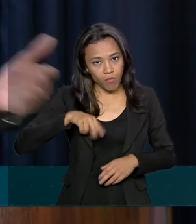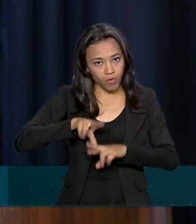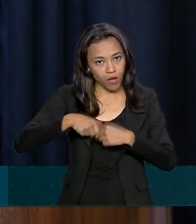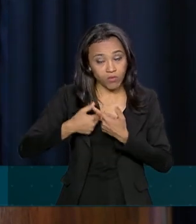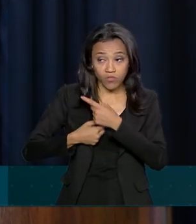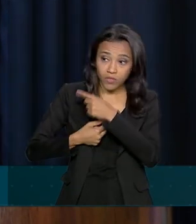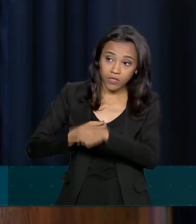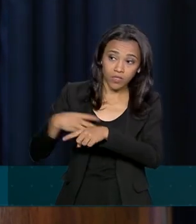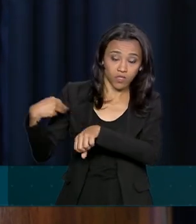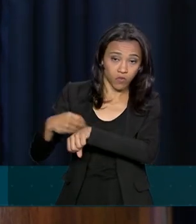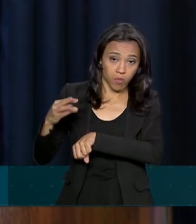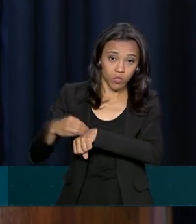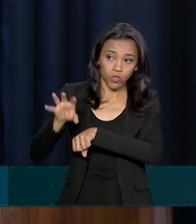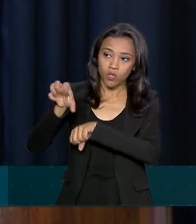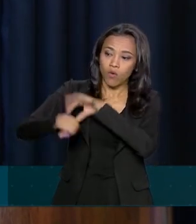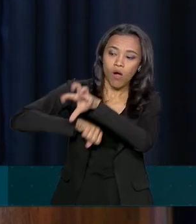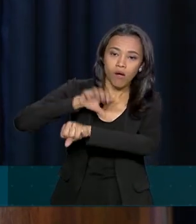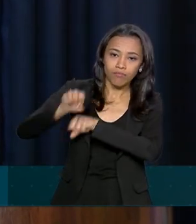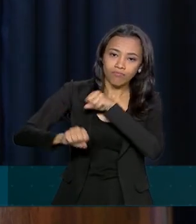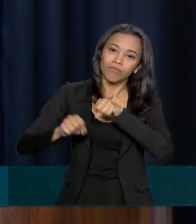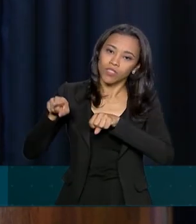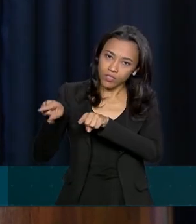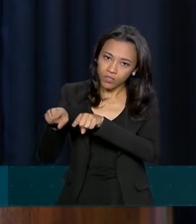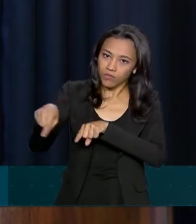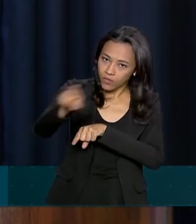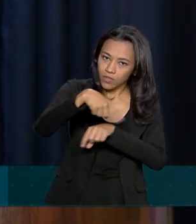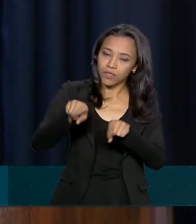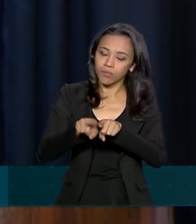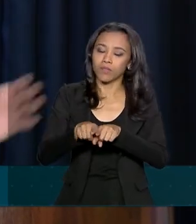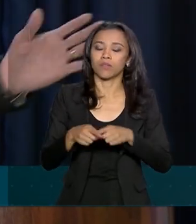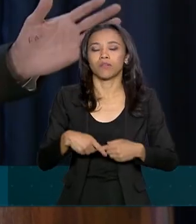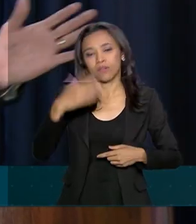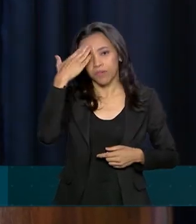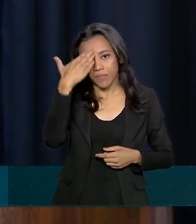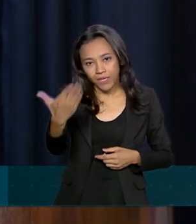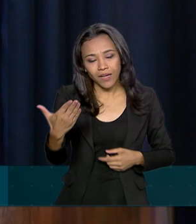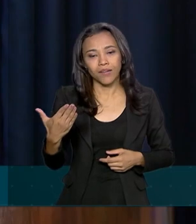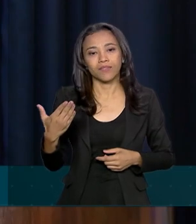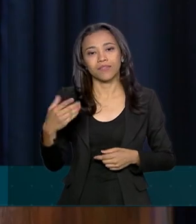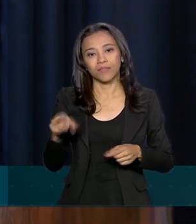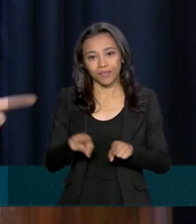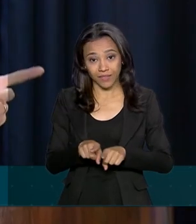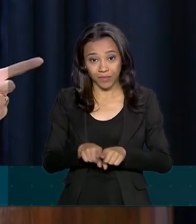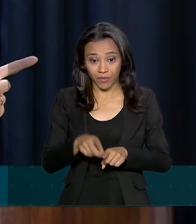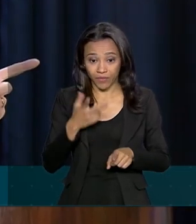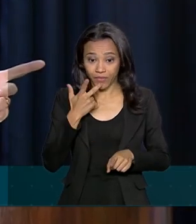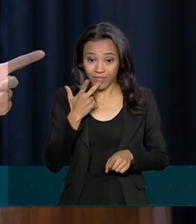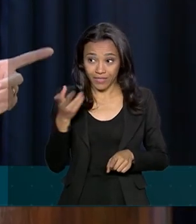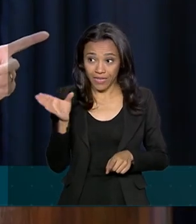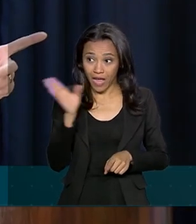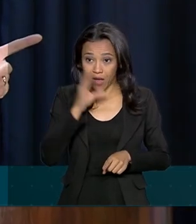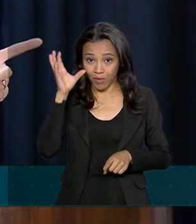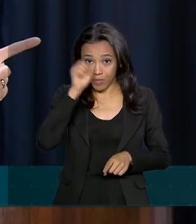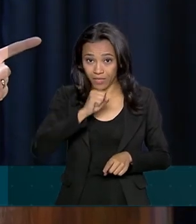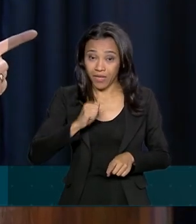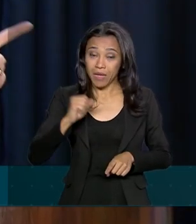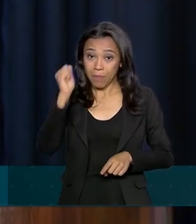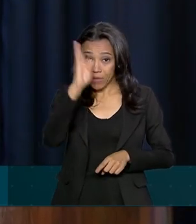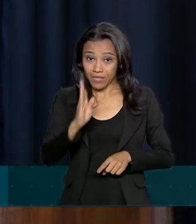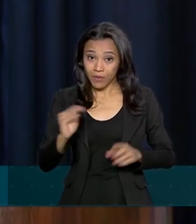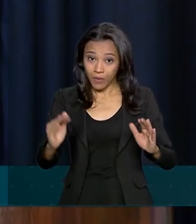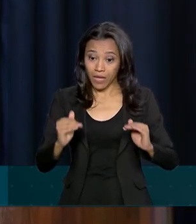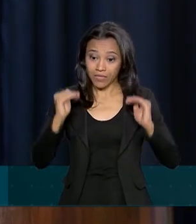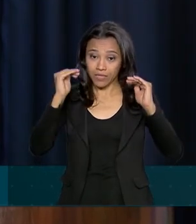mão dele e de todos vocês que estão aqui. Muito obrigado, e parafraseando o general Heleno, que aprendeu muito rápido, né? Brasil acima de